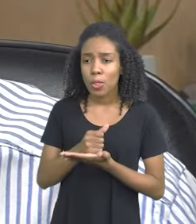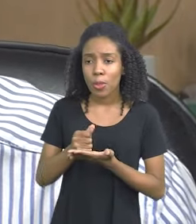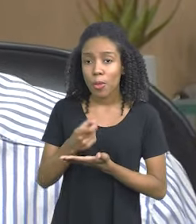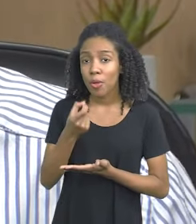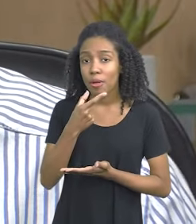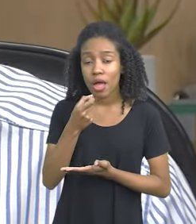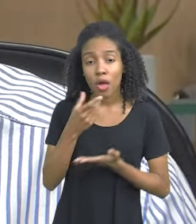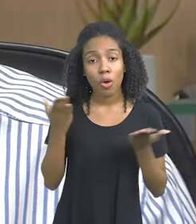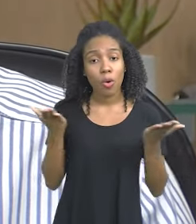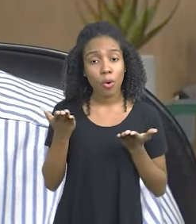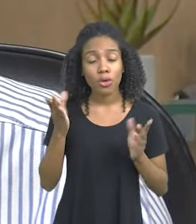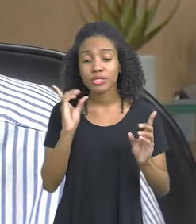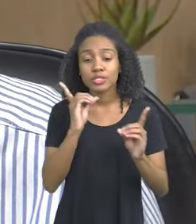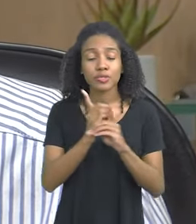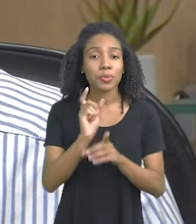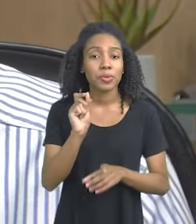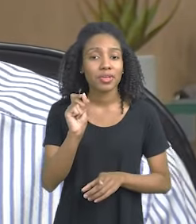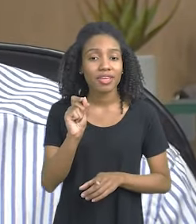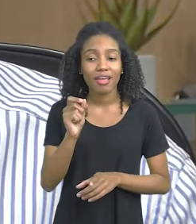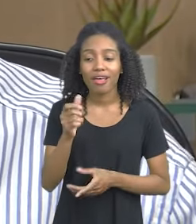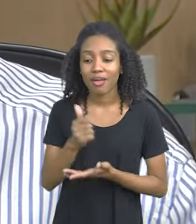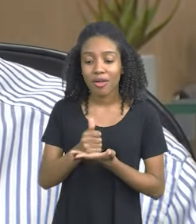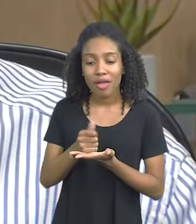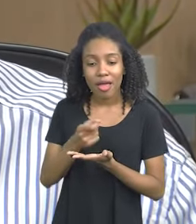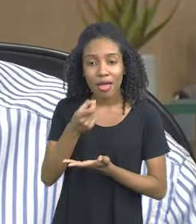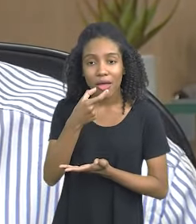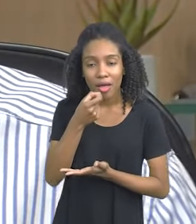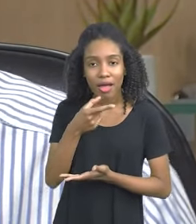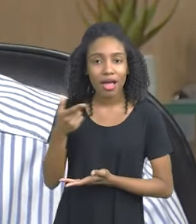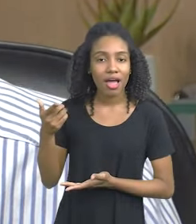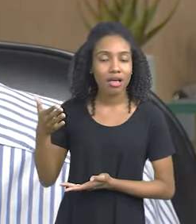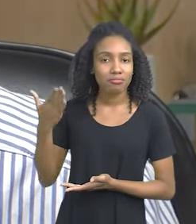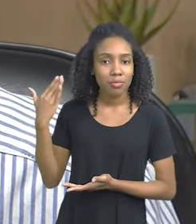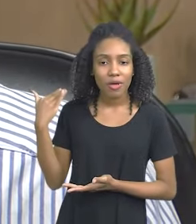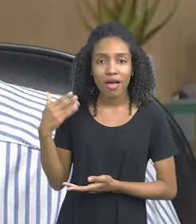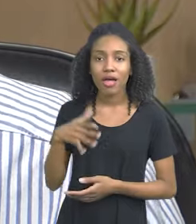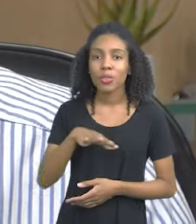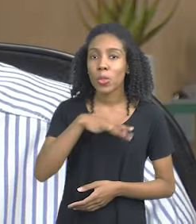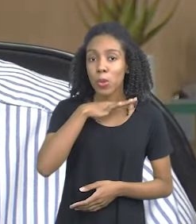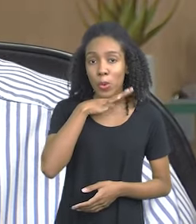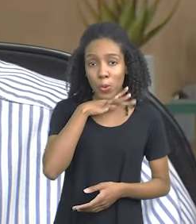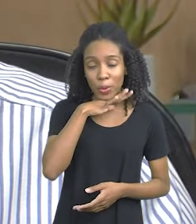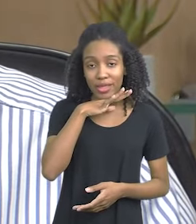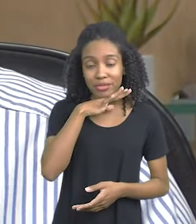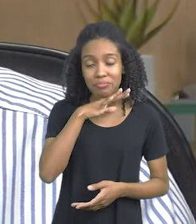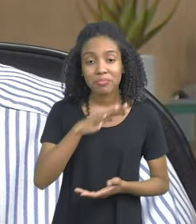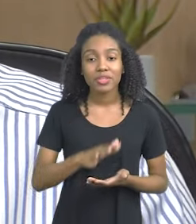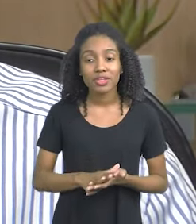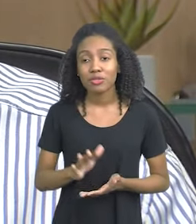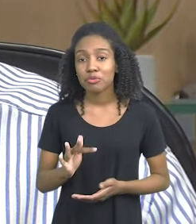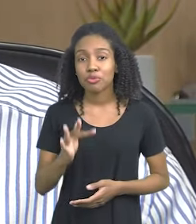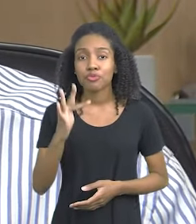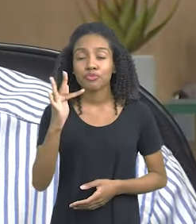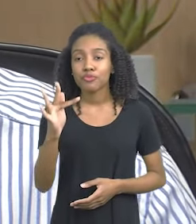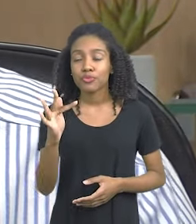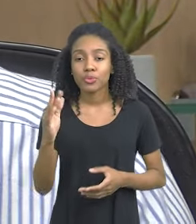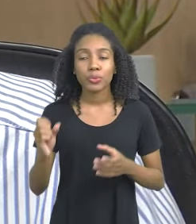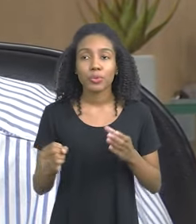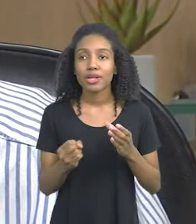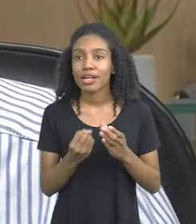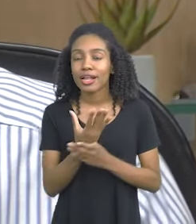vamos a um médico, o que, que ele diz? Olha, eu tenho uma nova fórmula para você. Aquilo que